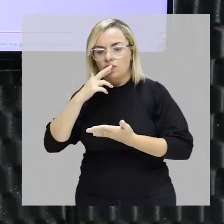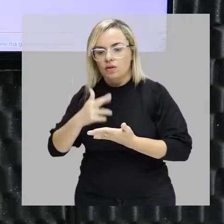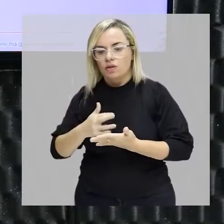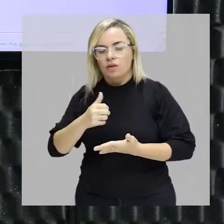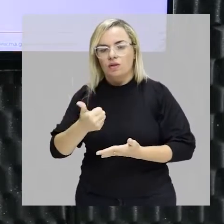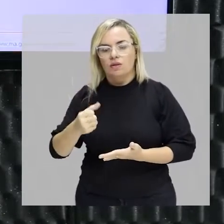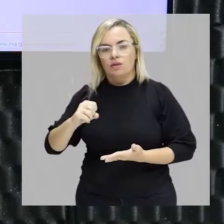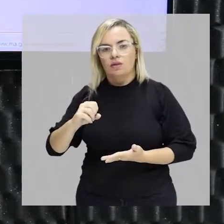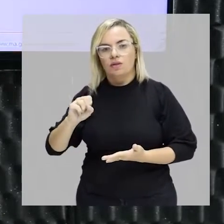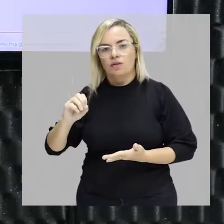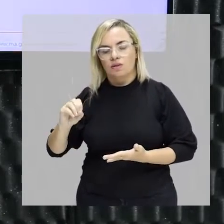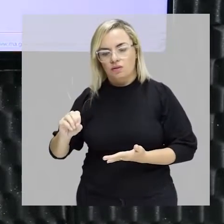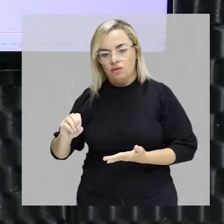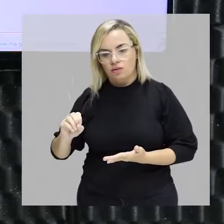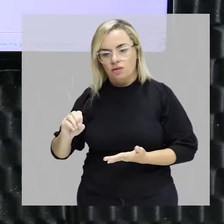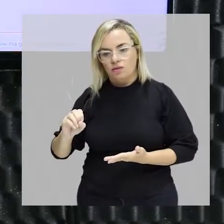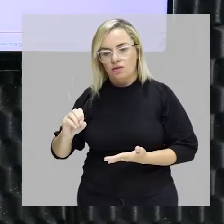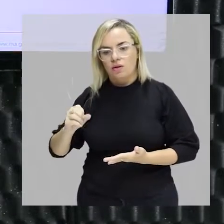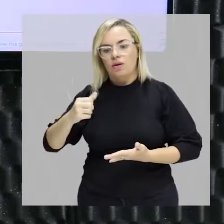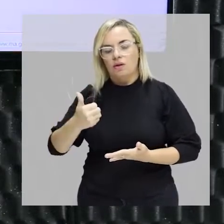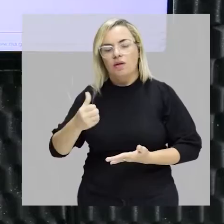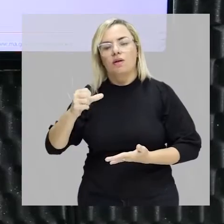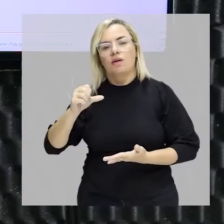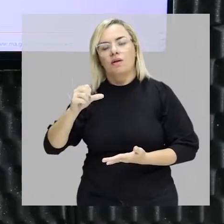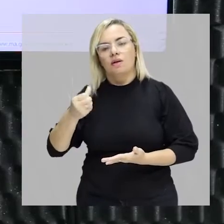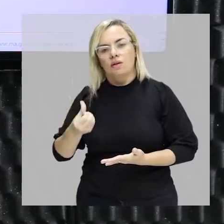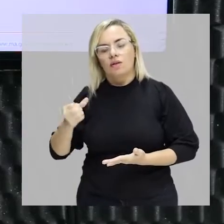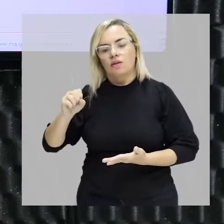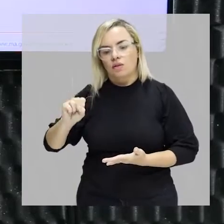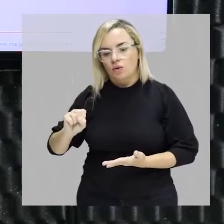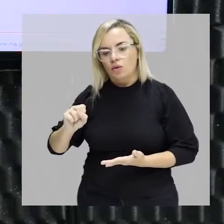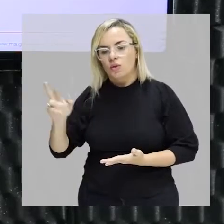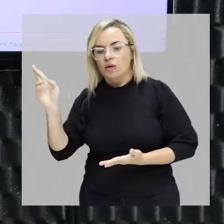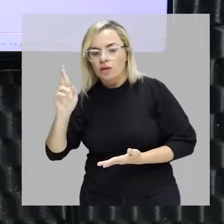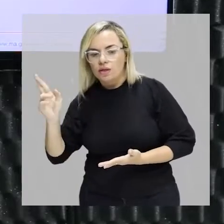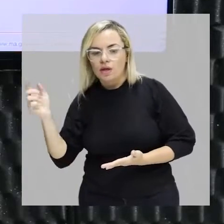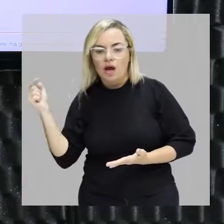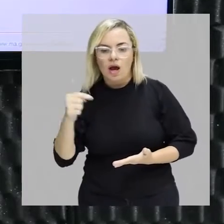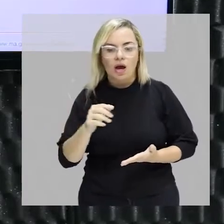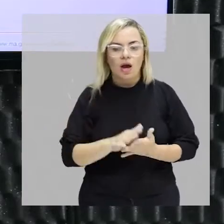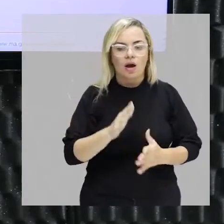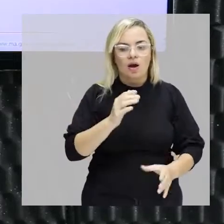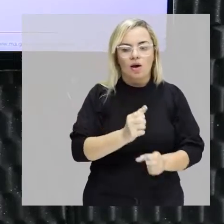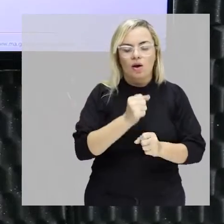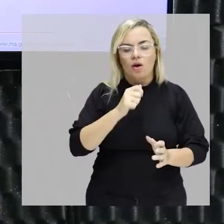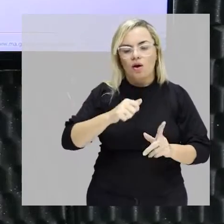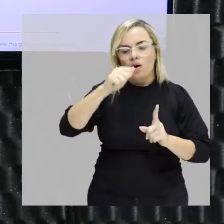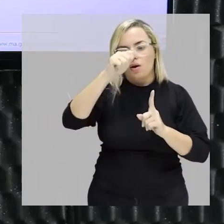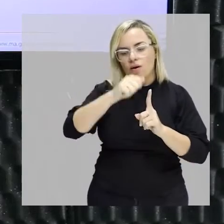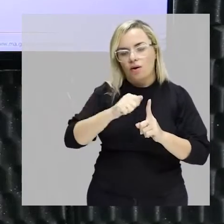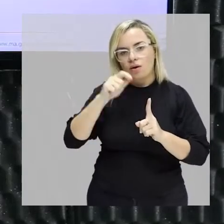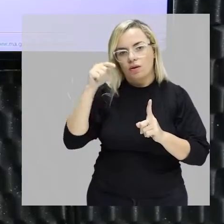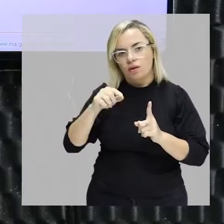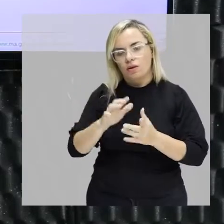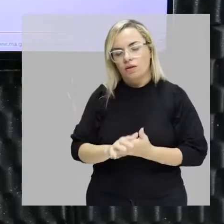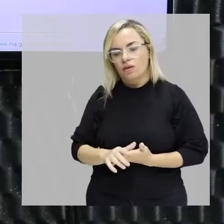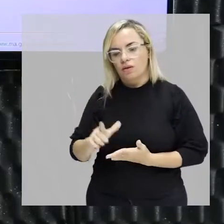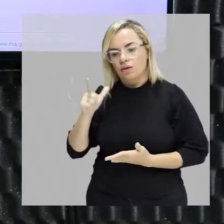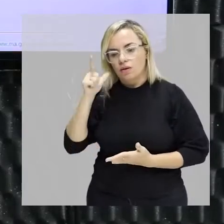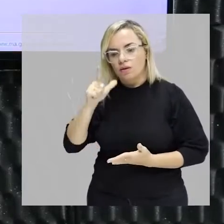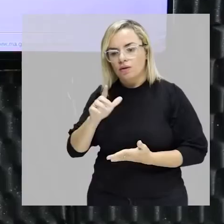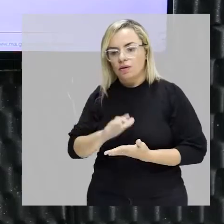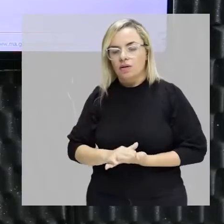168. Temos também que considerar o chamado lucro mensal, né, que é obtido na venda de